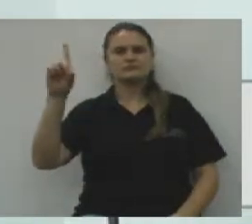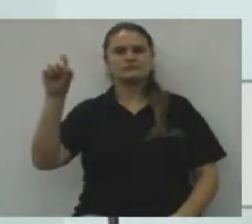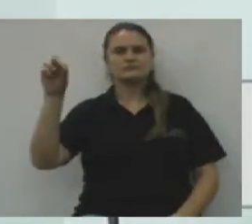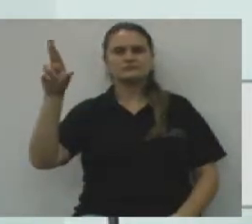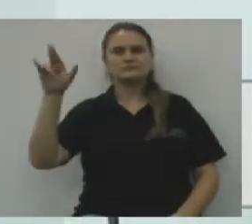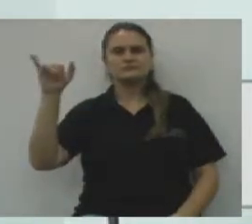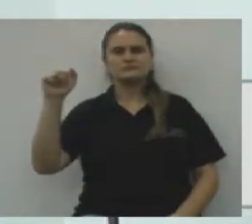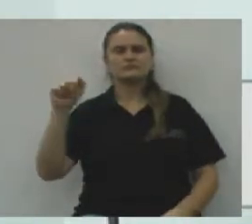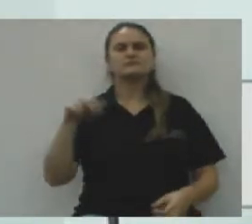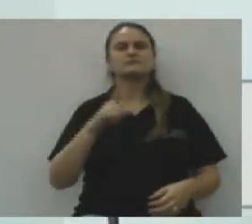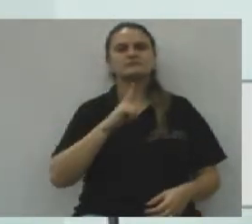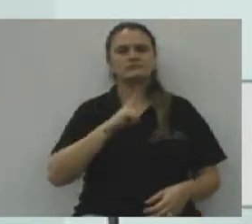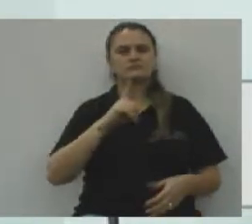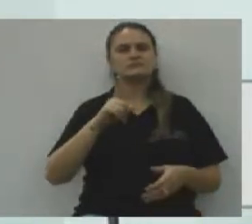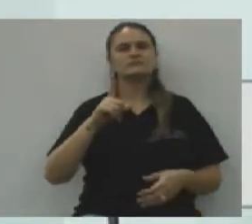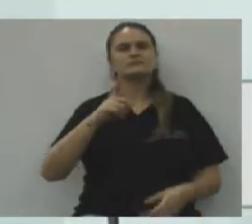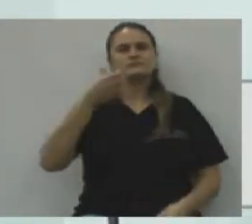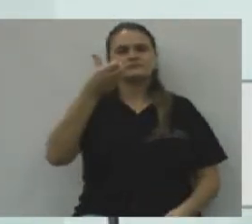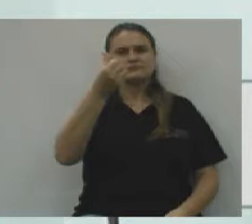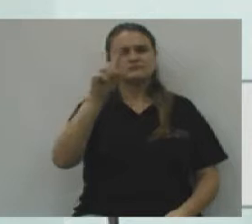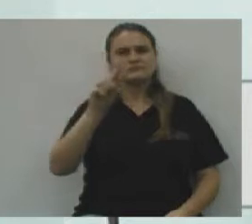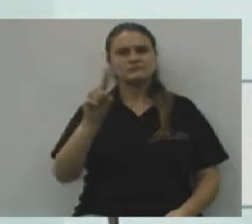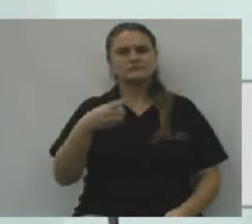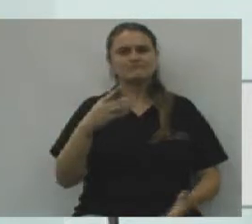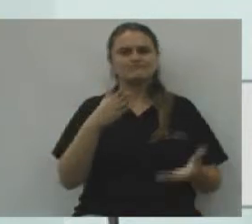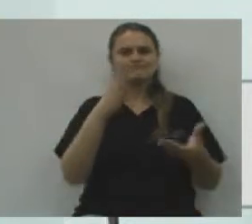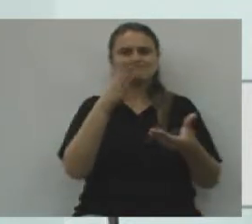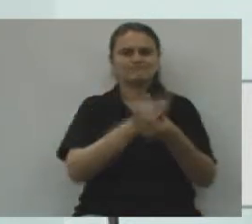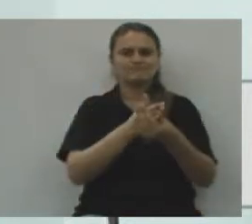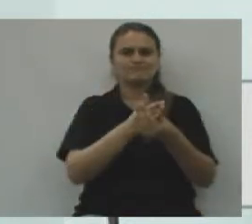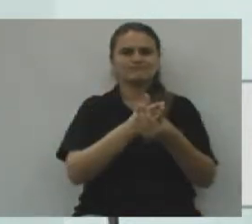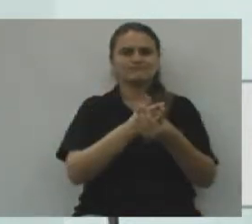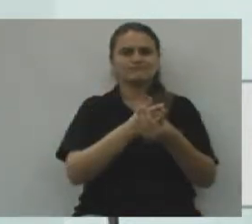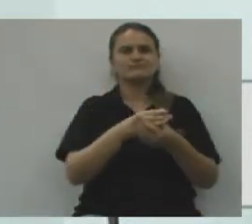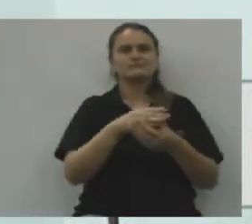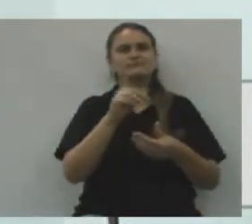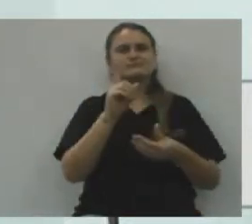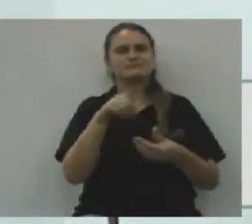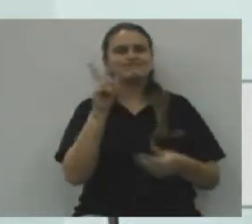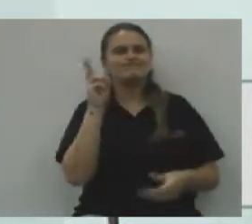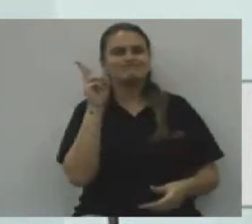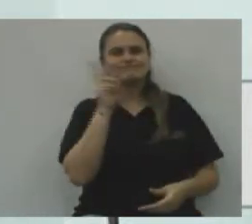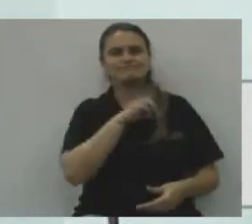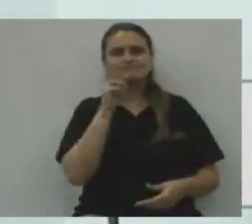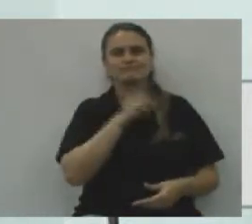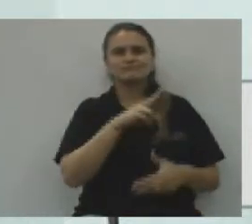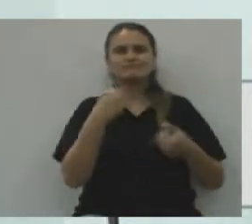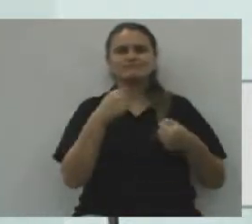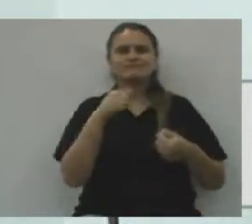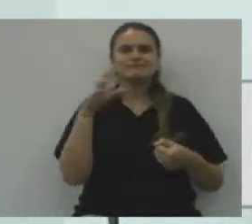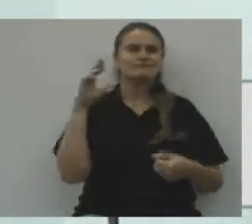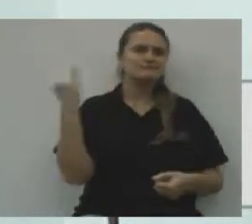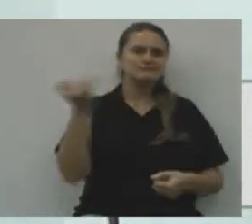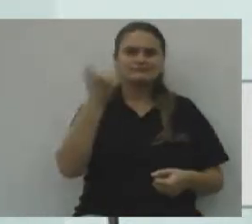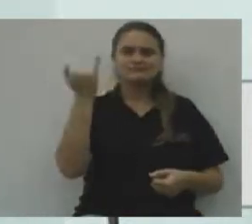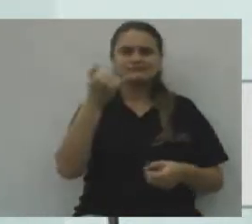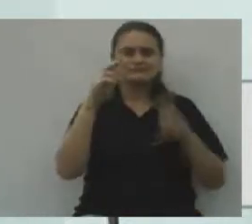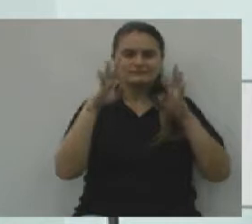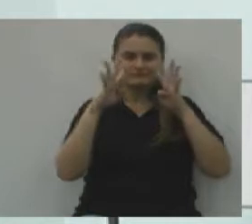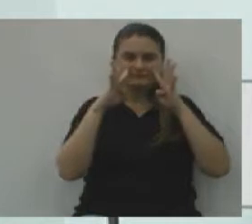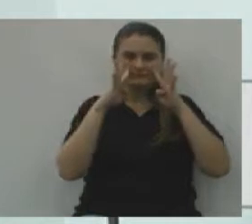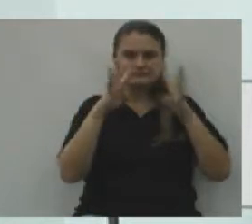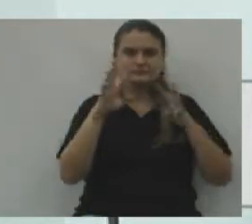comarca de União da Vitória, temos mais de 6.000 processos em trâmite, todos de natureza urgentíssima e de extrema importância para